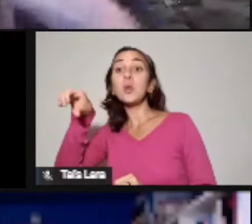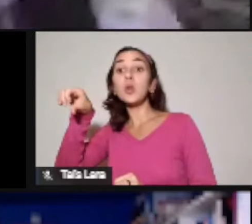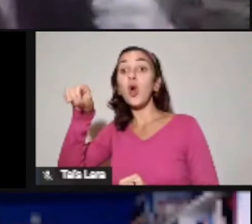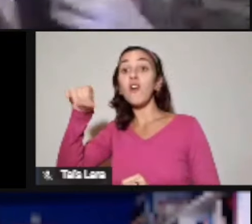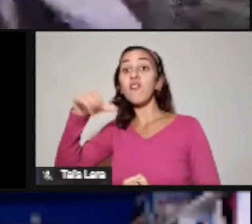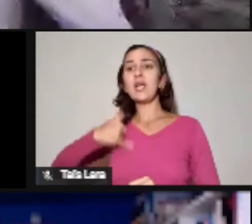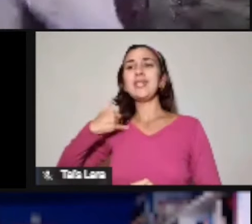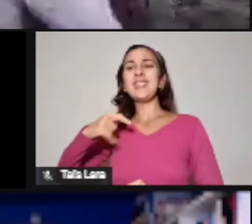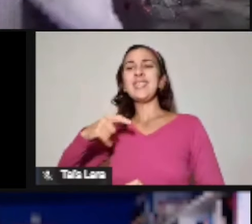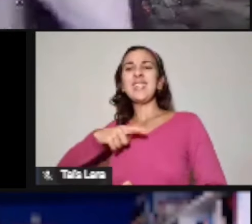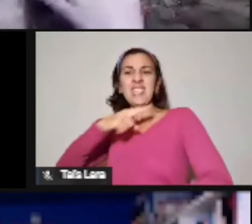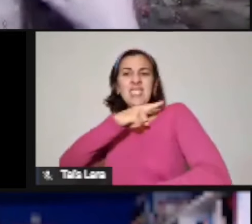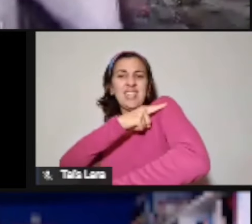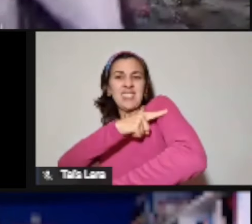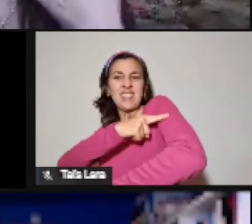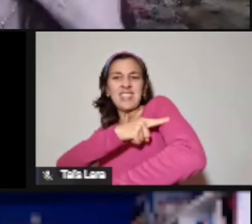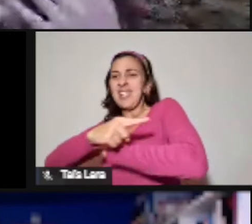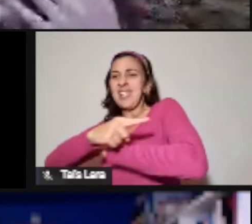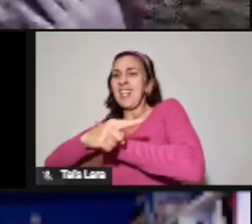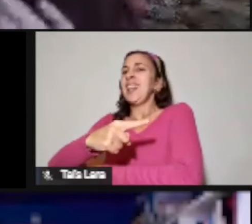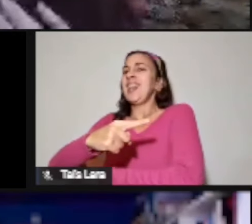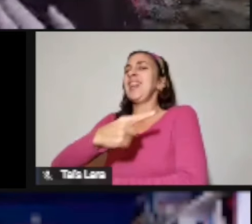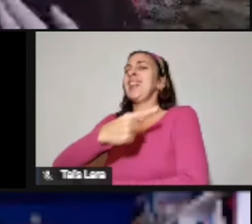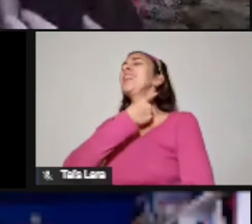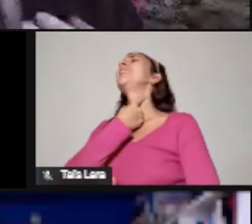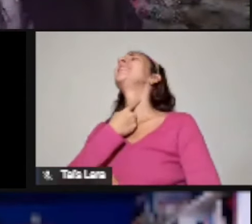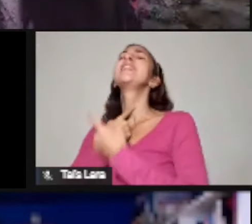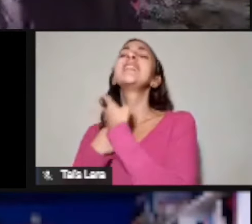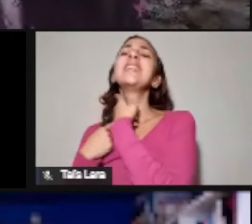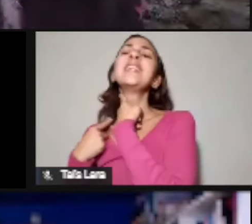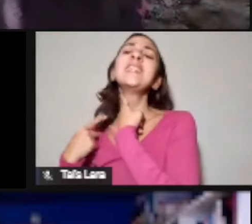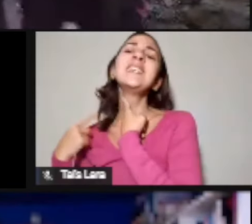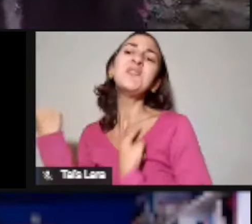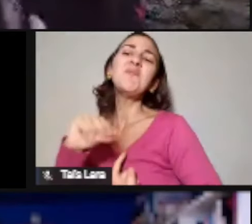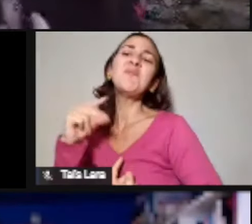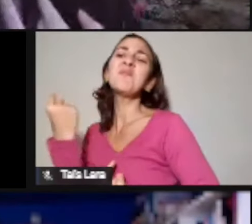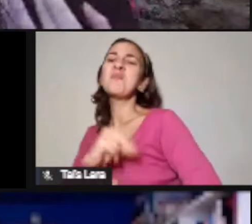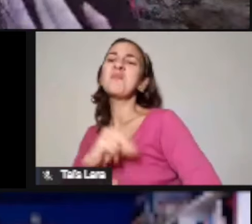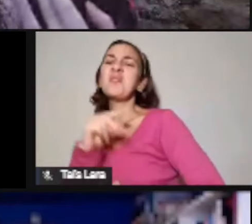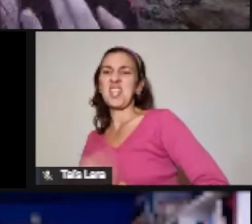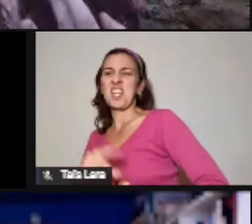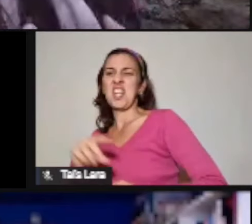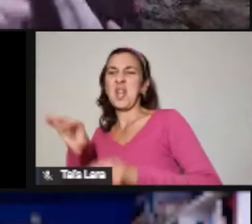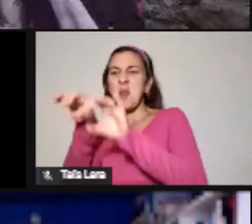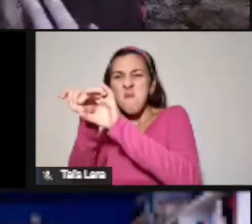nos braços, no pescoço, a mãe e o pai batiam com mangueira, né?